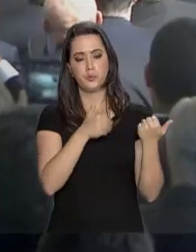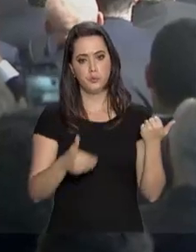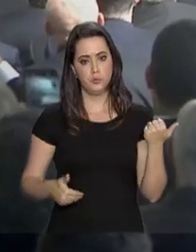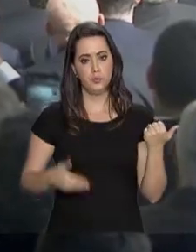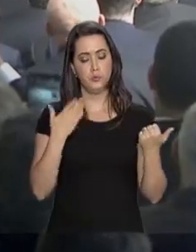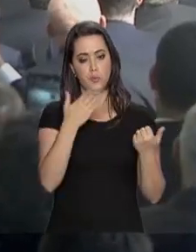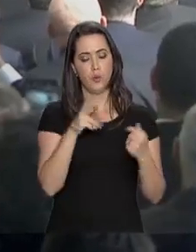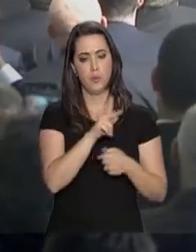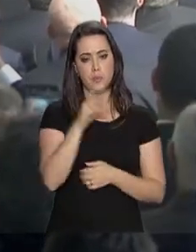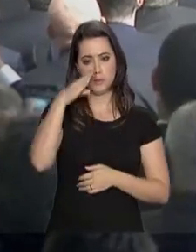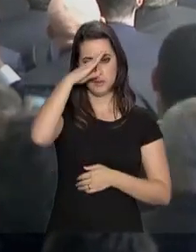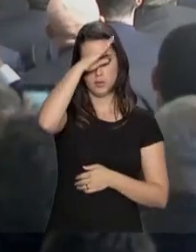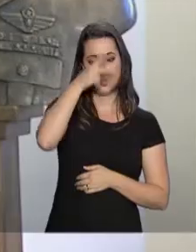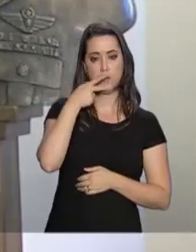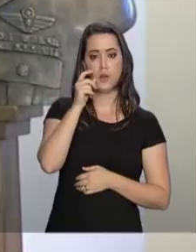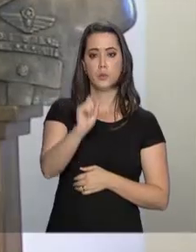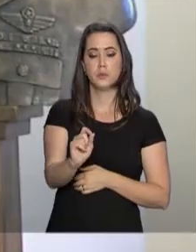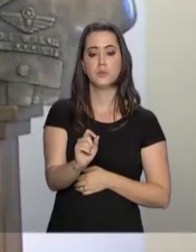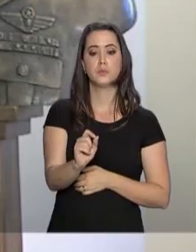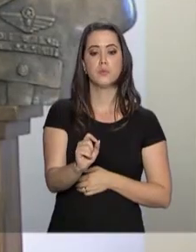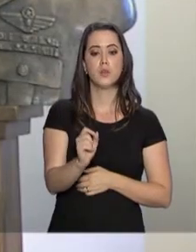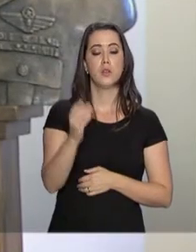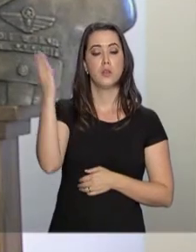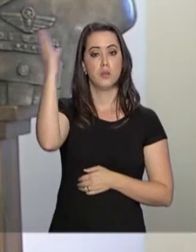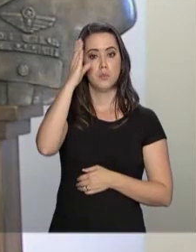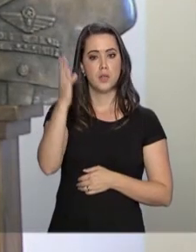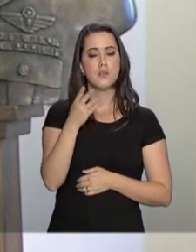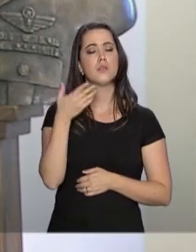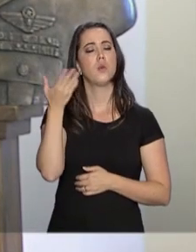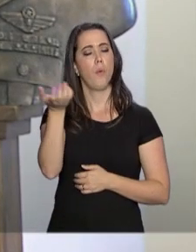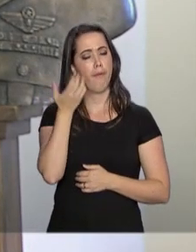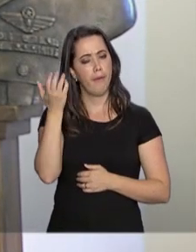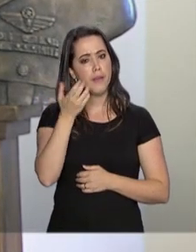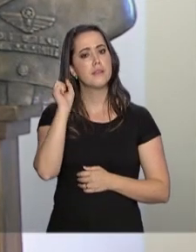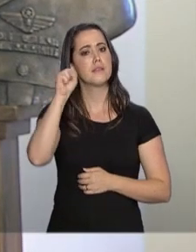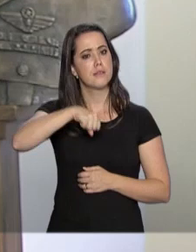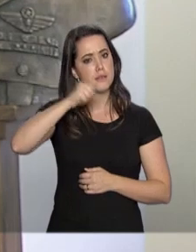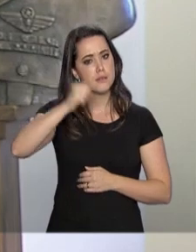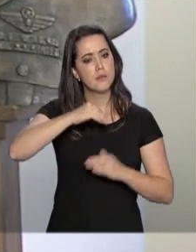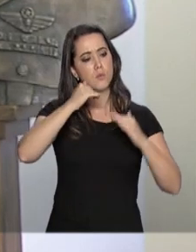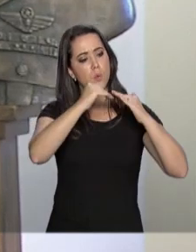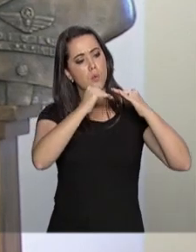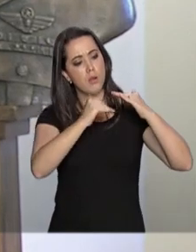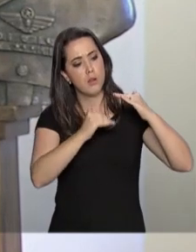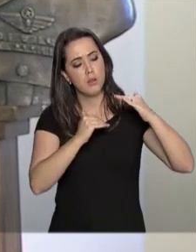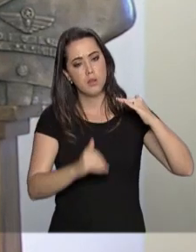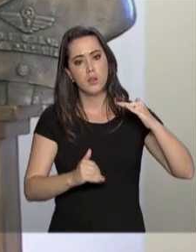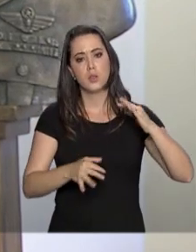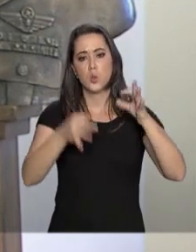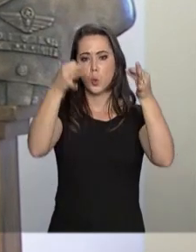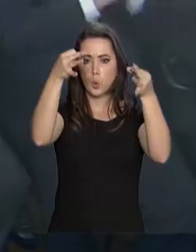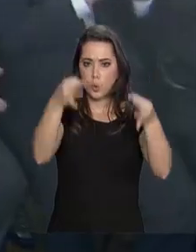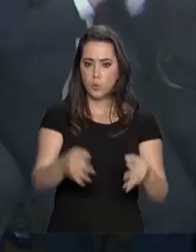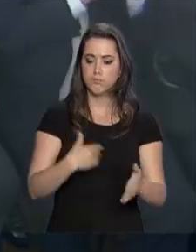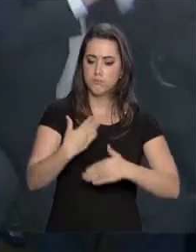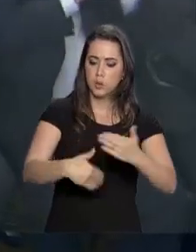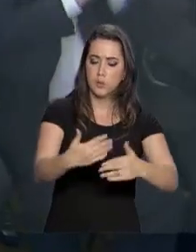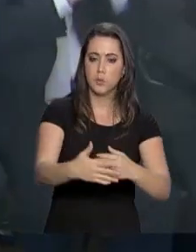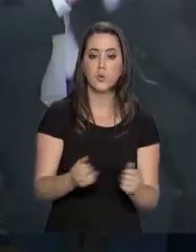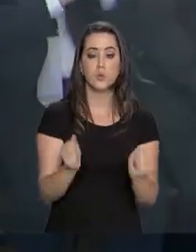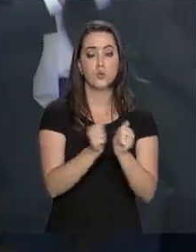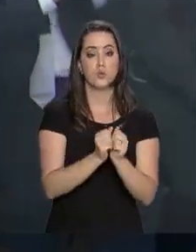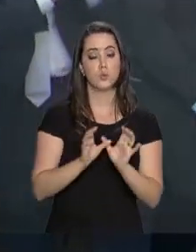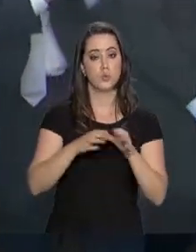Bolsonaro falou que o povo brasileiro quer hierarquia, respeito, ordem e progresso. E junto com os militares, espera